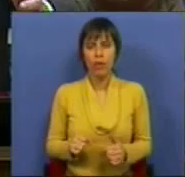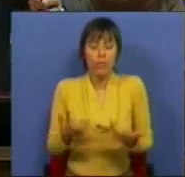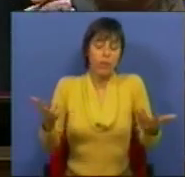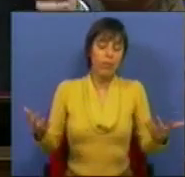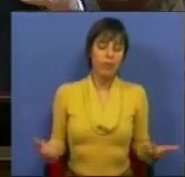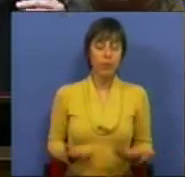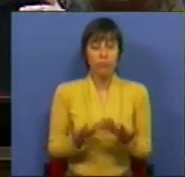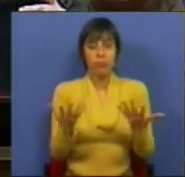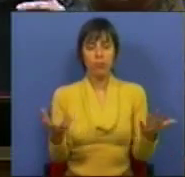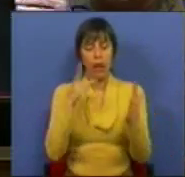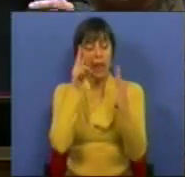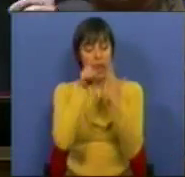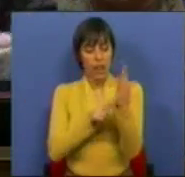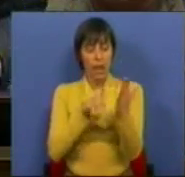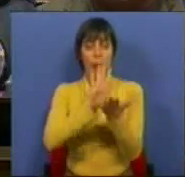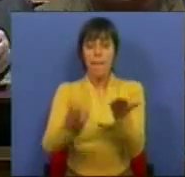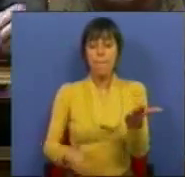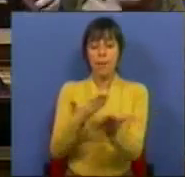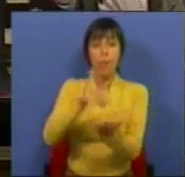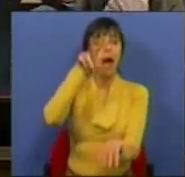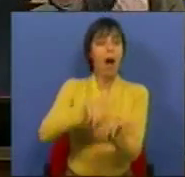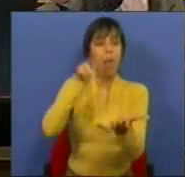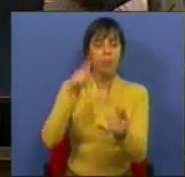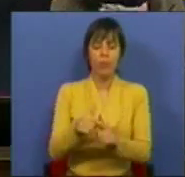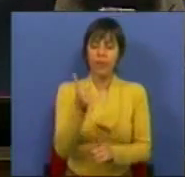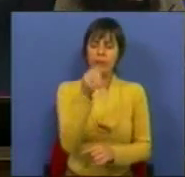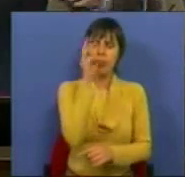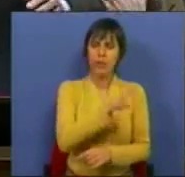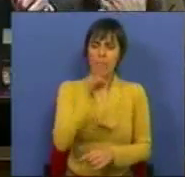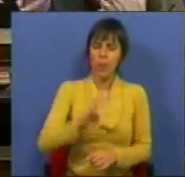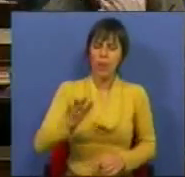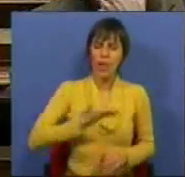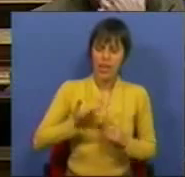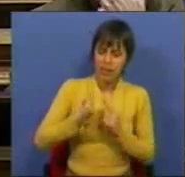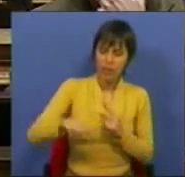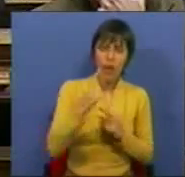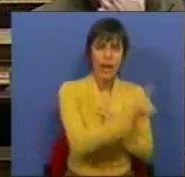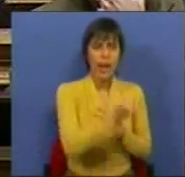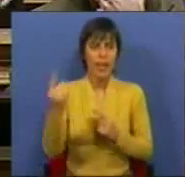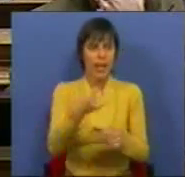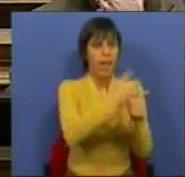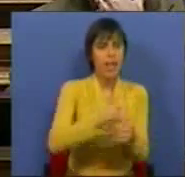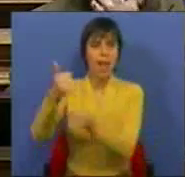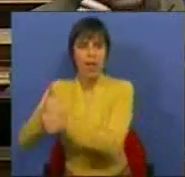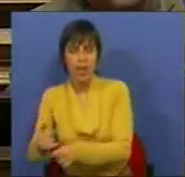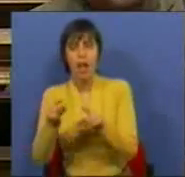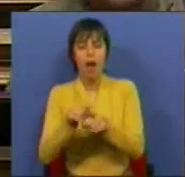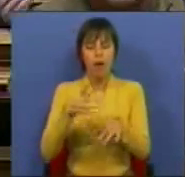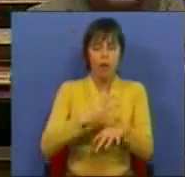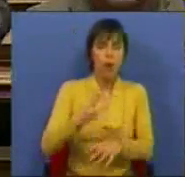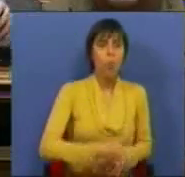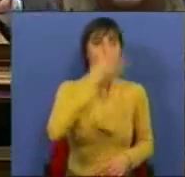enfim, que lê da proposta que foi aprovada, que são 50 milhões de endividamento para cada uma das regiões autónomas